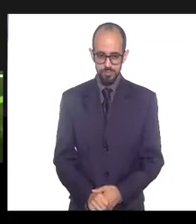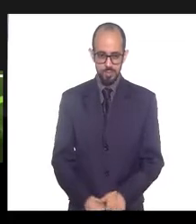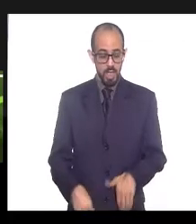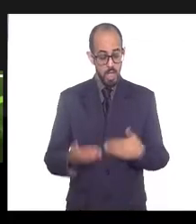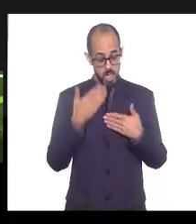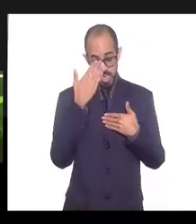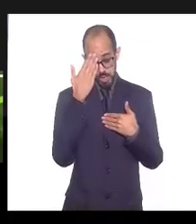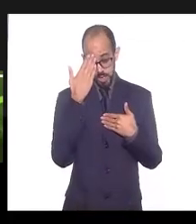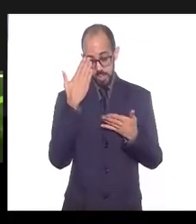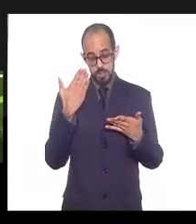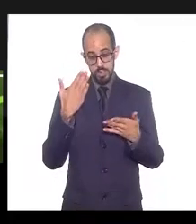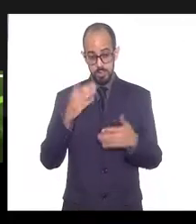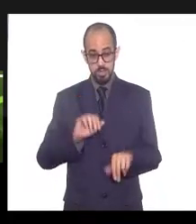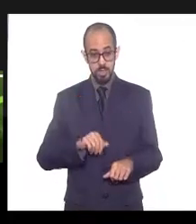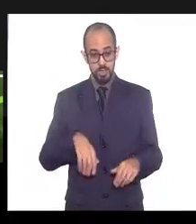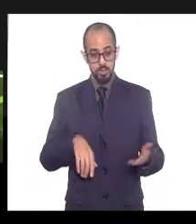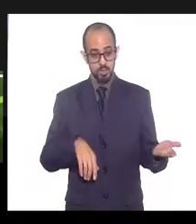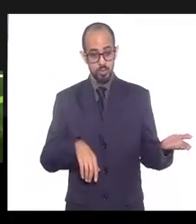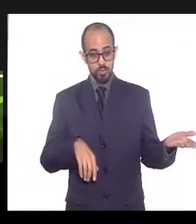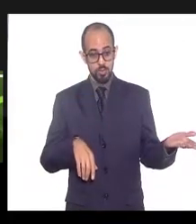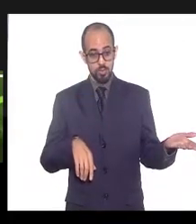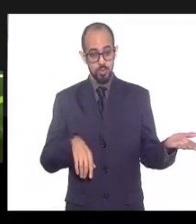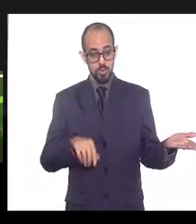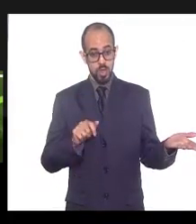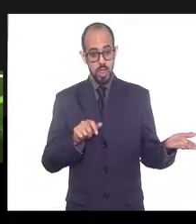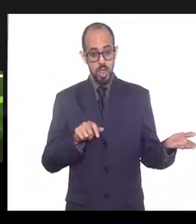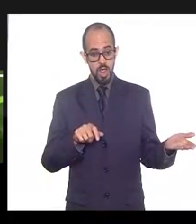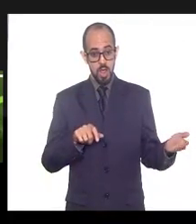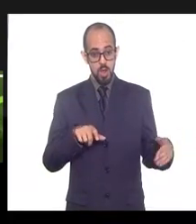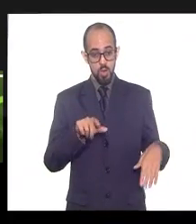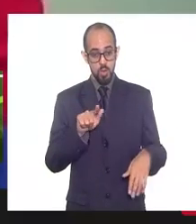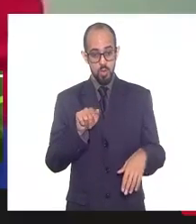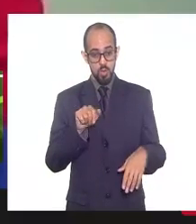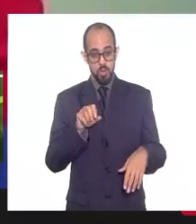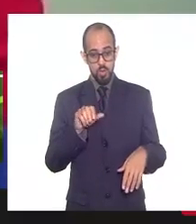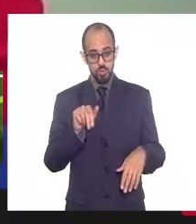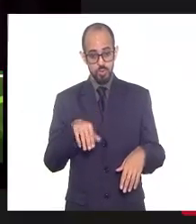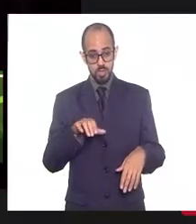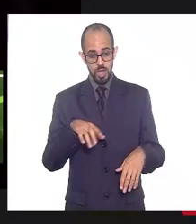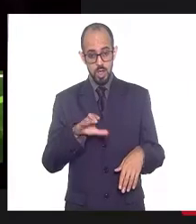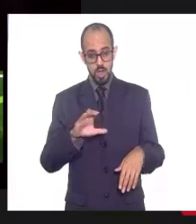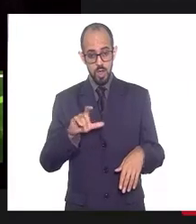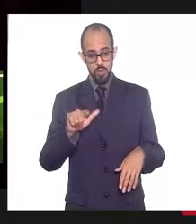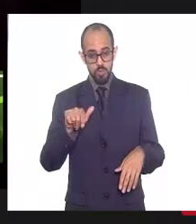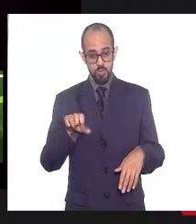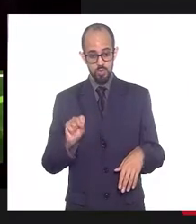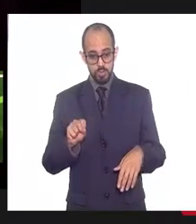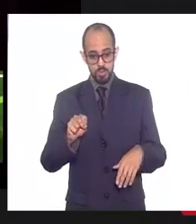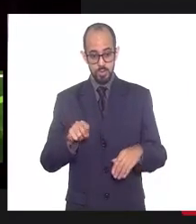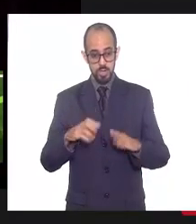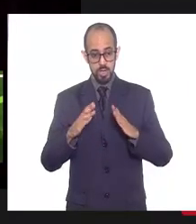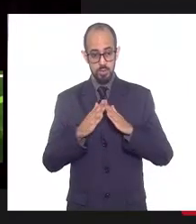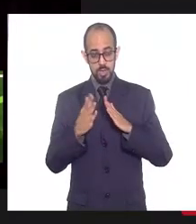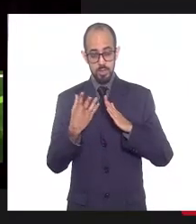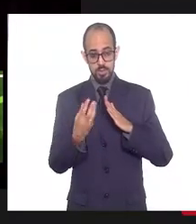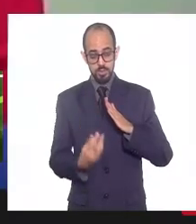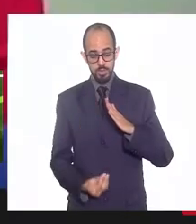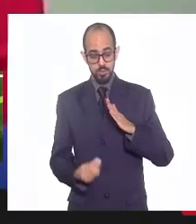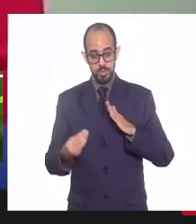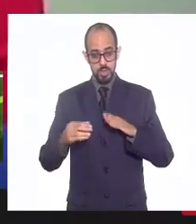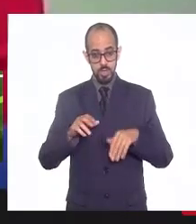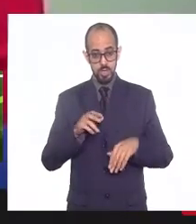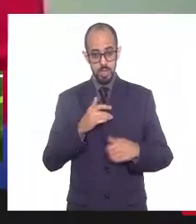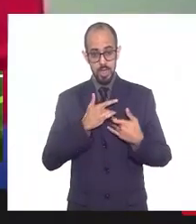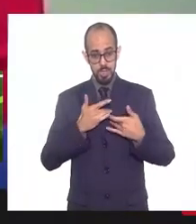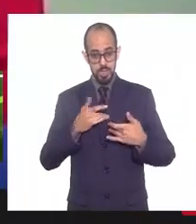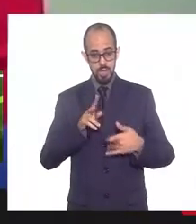Agradecendo ao Ogã Jassanã Gonçalves, que é presidente do Centro Espírita Caridade Eterna, eu vou abrir, então, a